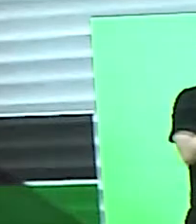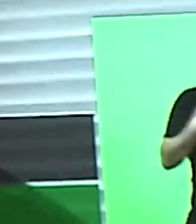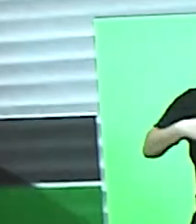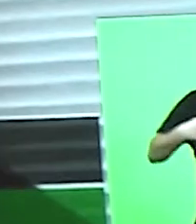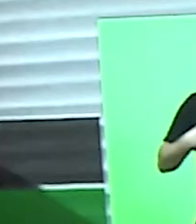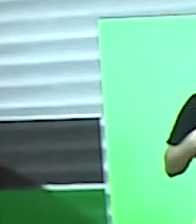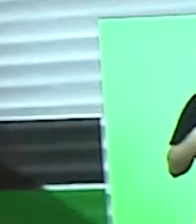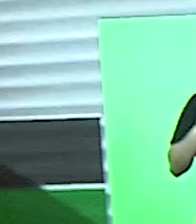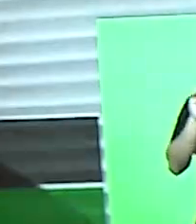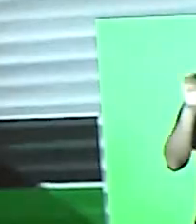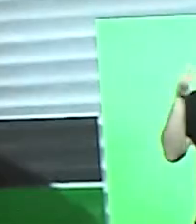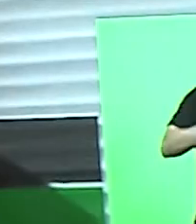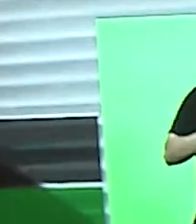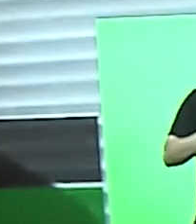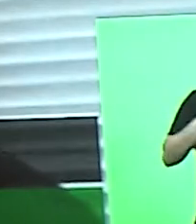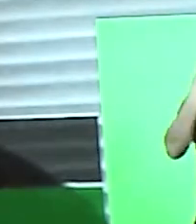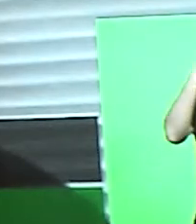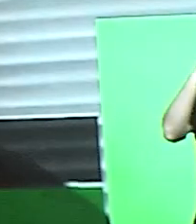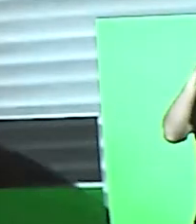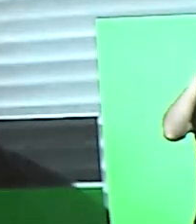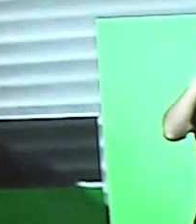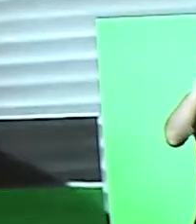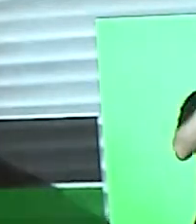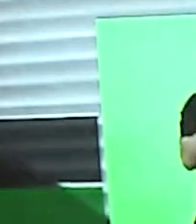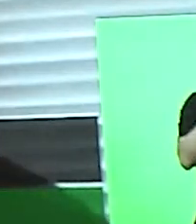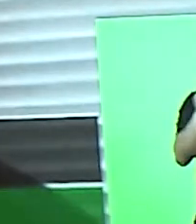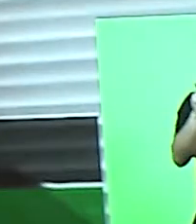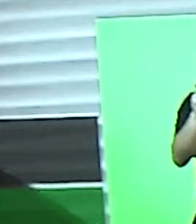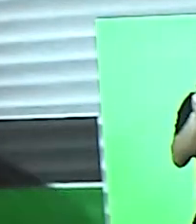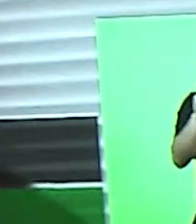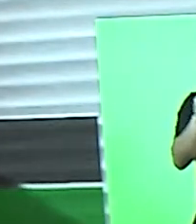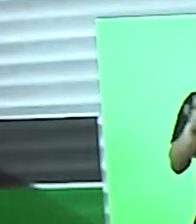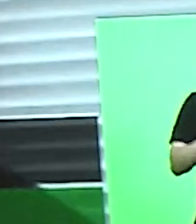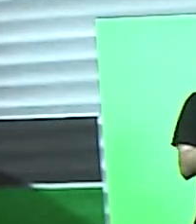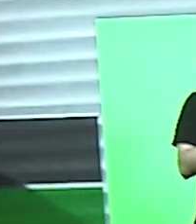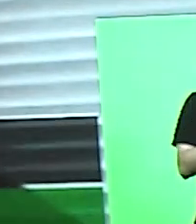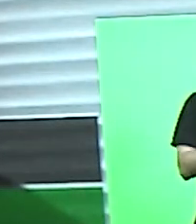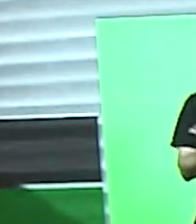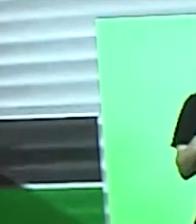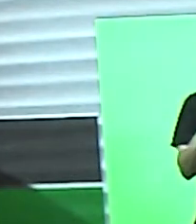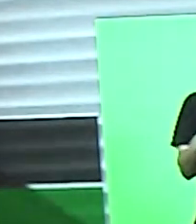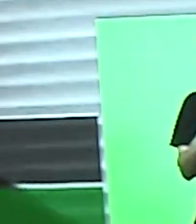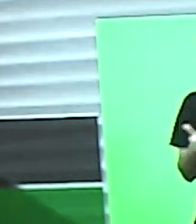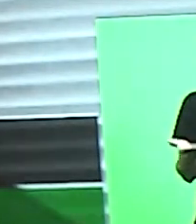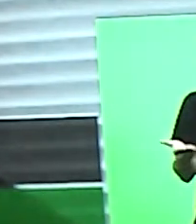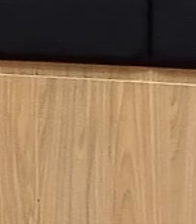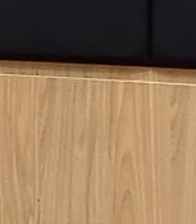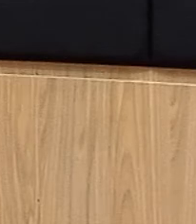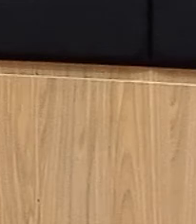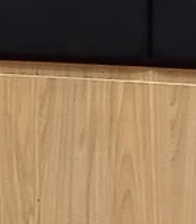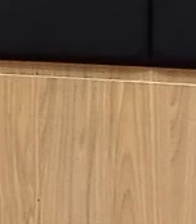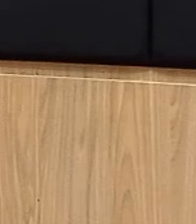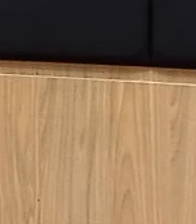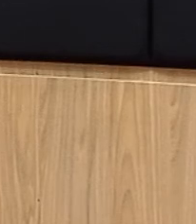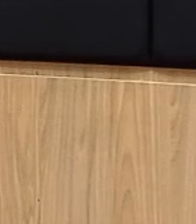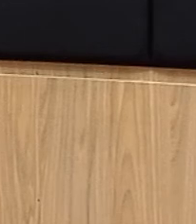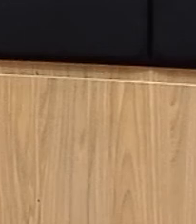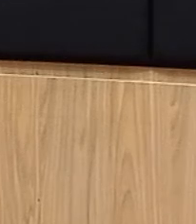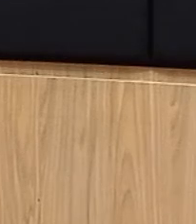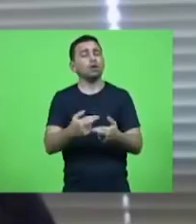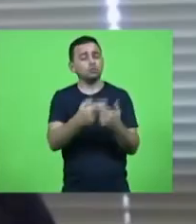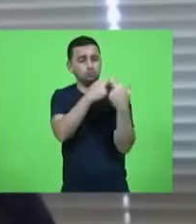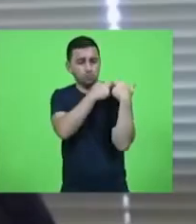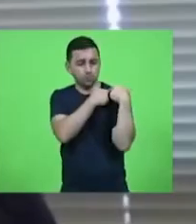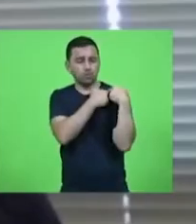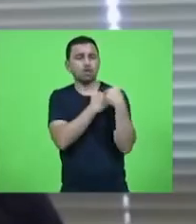secretário André Mota Ribeiro afirmou que em qualquer ameaça na descontinuidade da prestação dos serviços pela empresa o estado